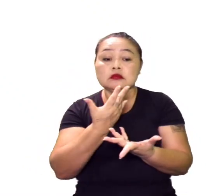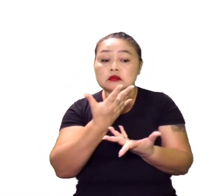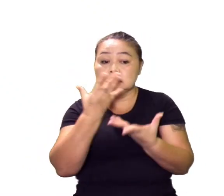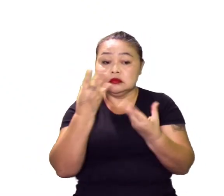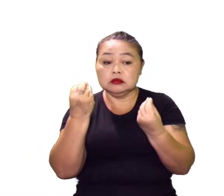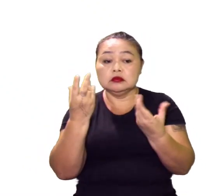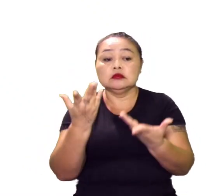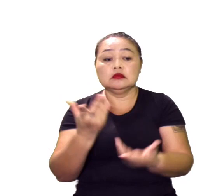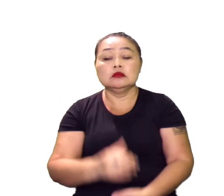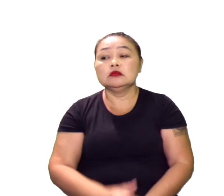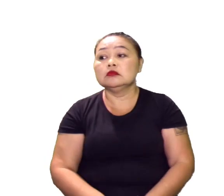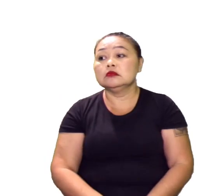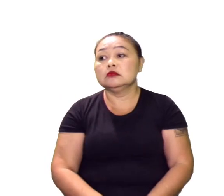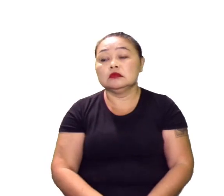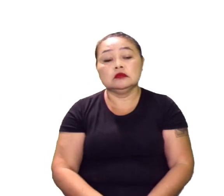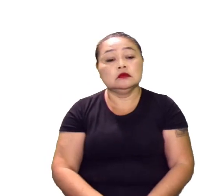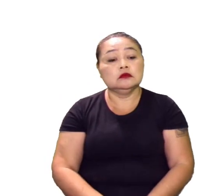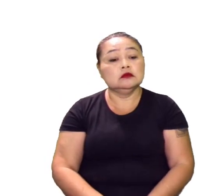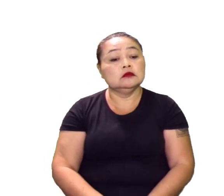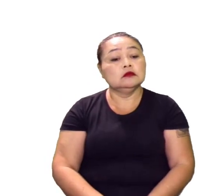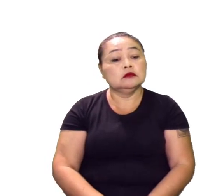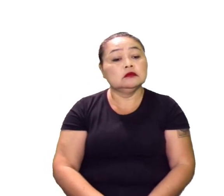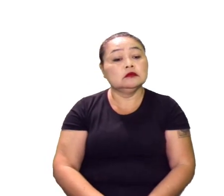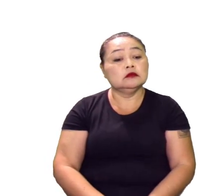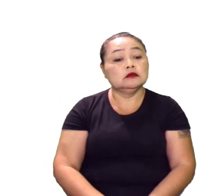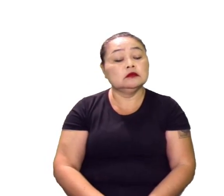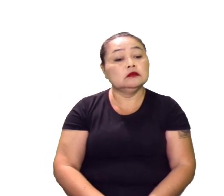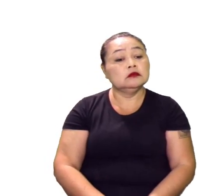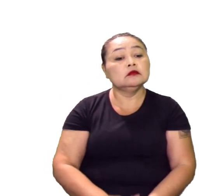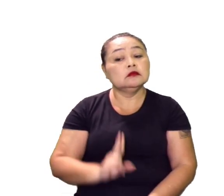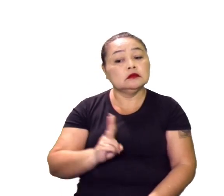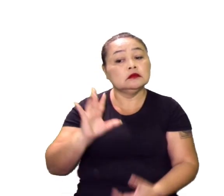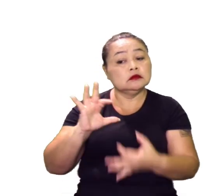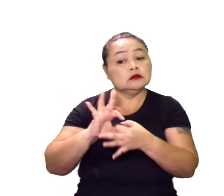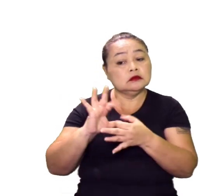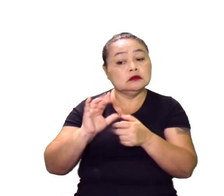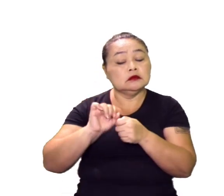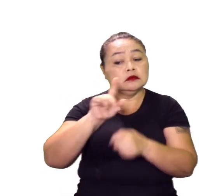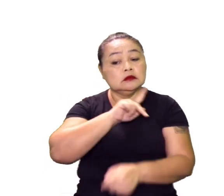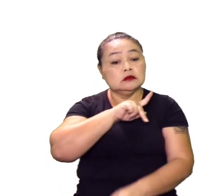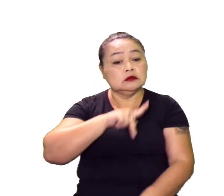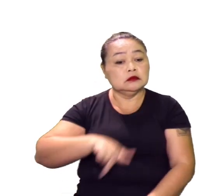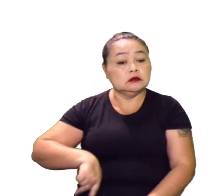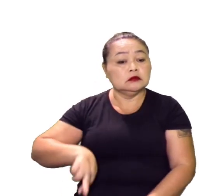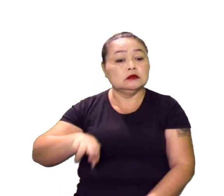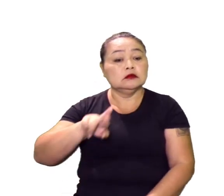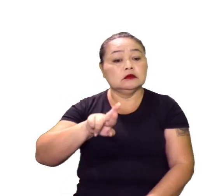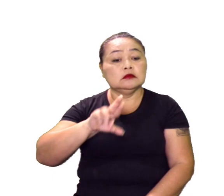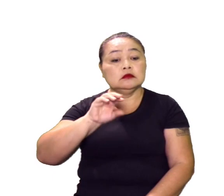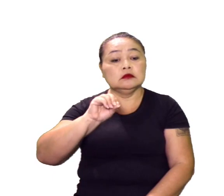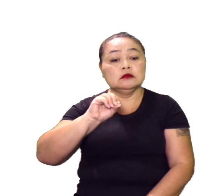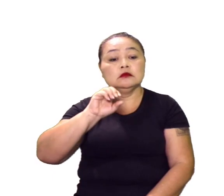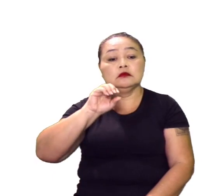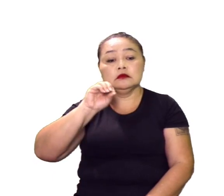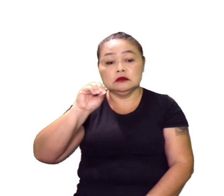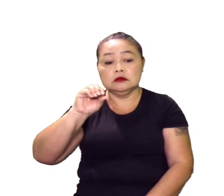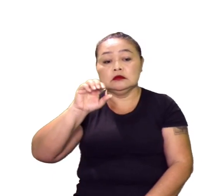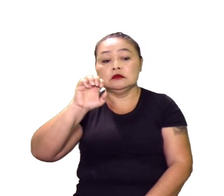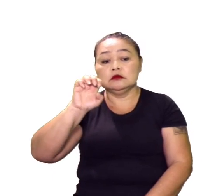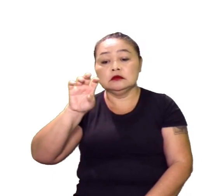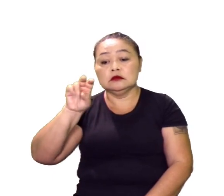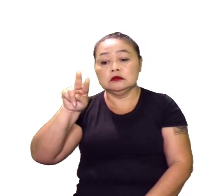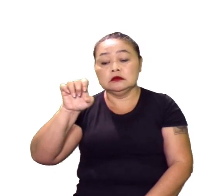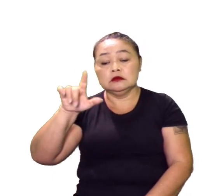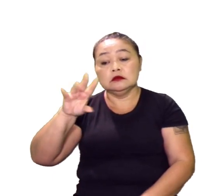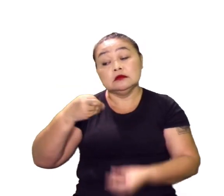isso da linha de raciocínio, tá? Sempre relacionar ao presidente Roosevelt, porque ele